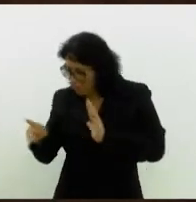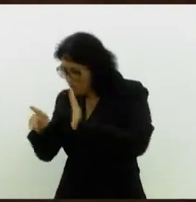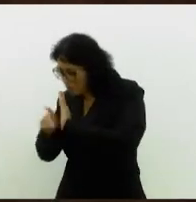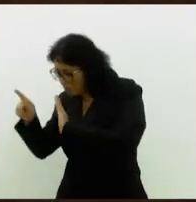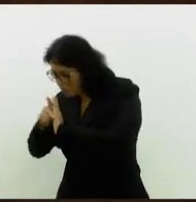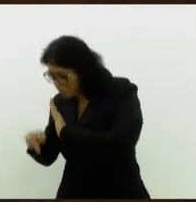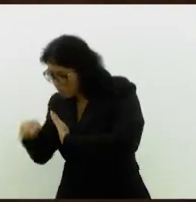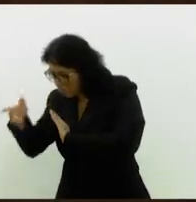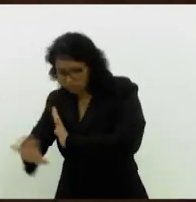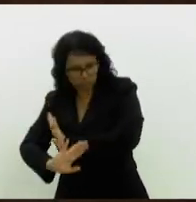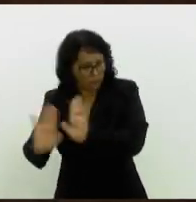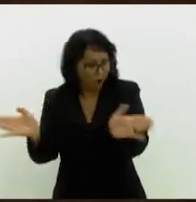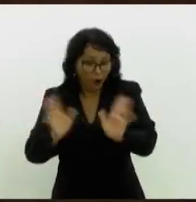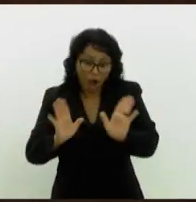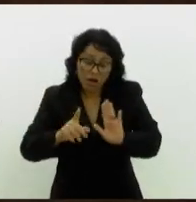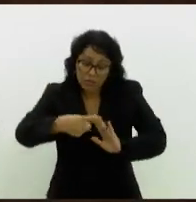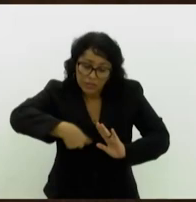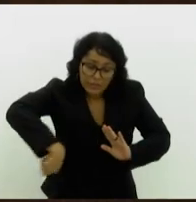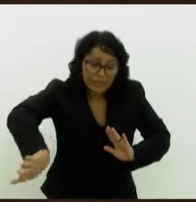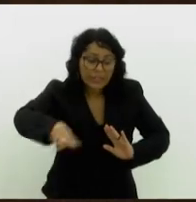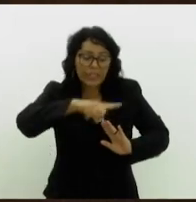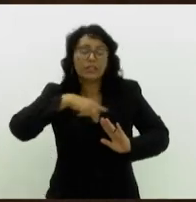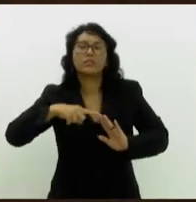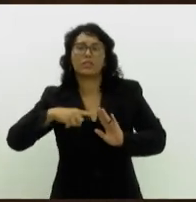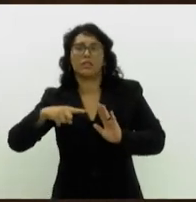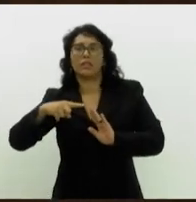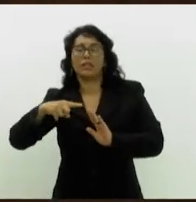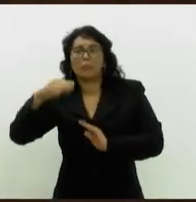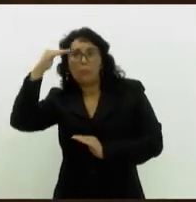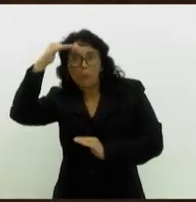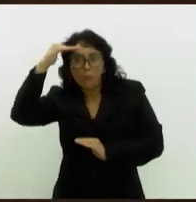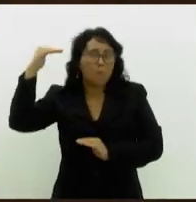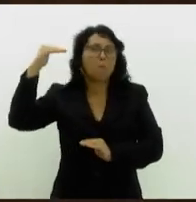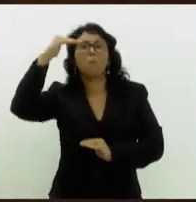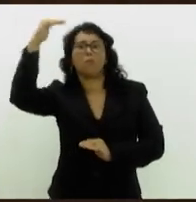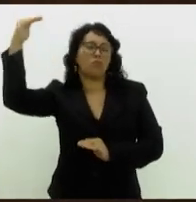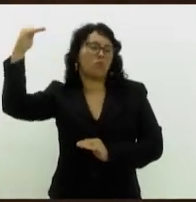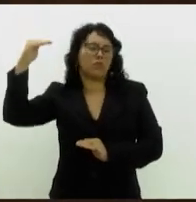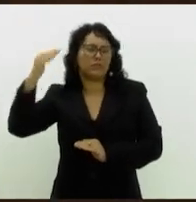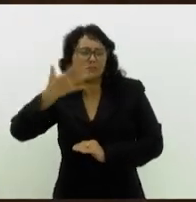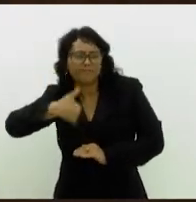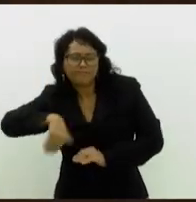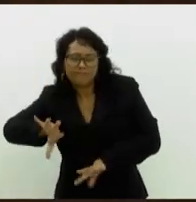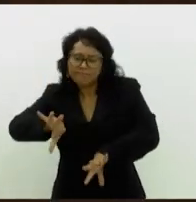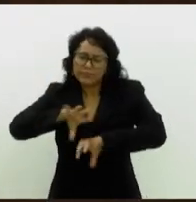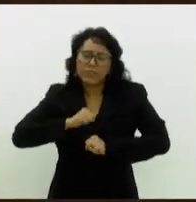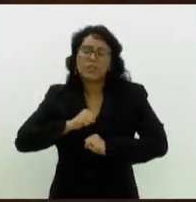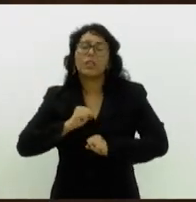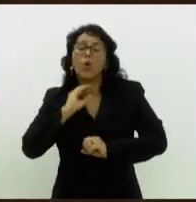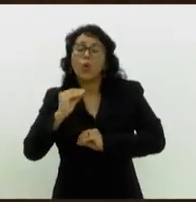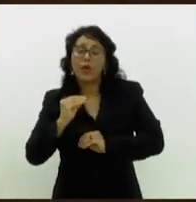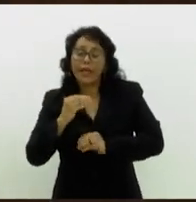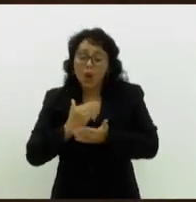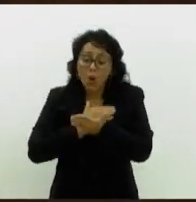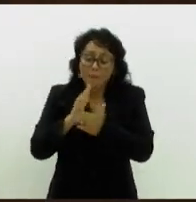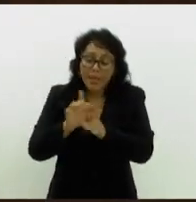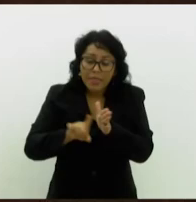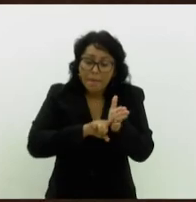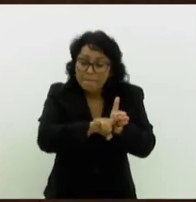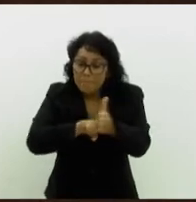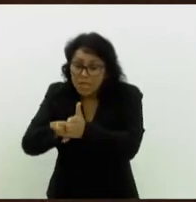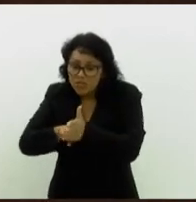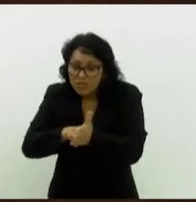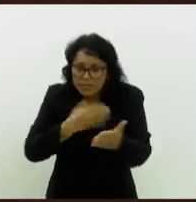discernimento e pela autoformação de convencimento a partir de pesquisa Obrigado presidenta